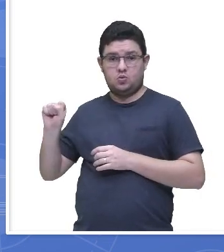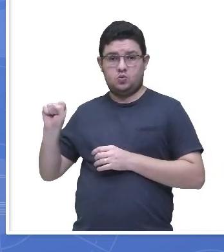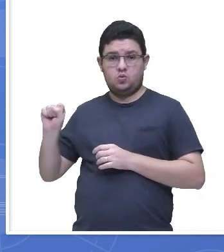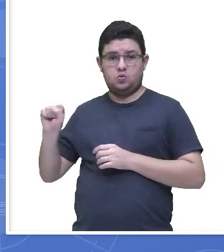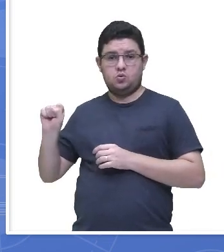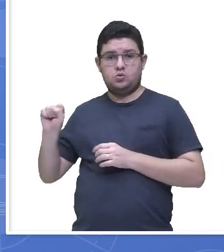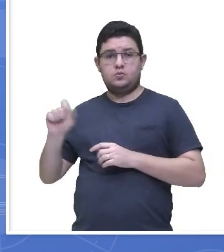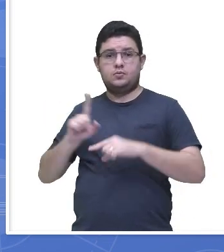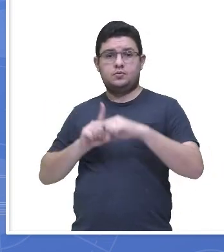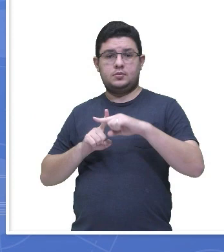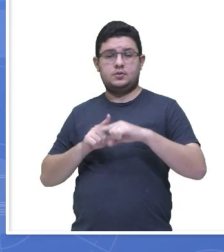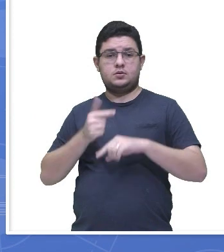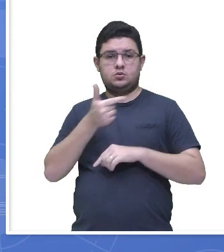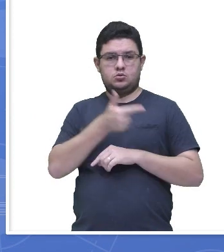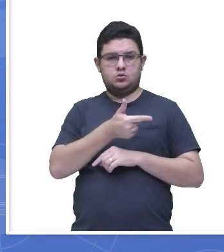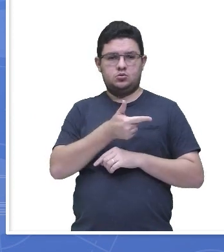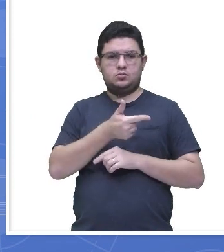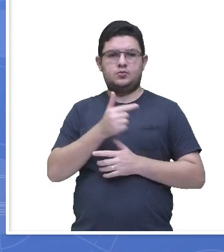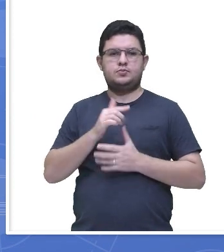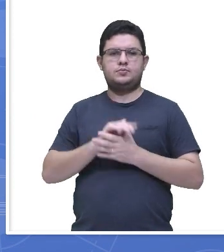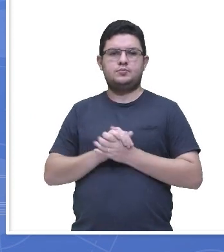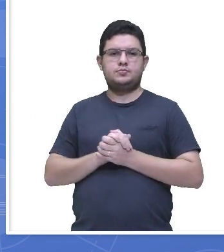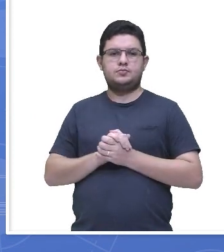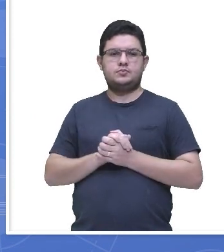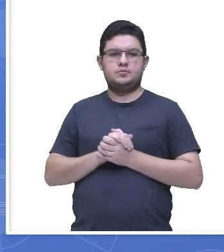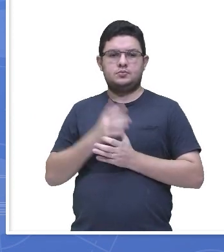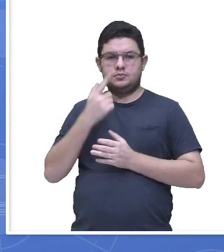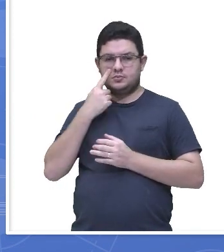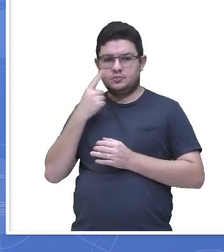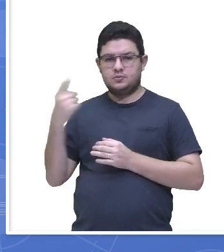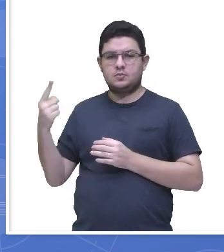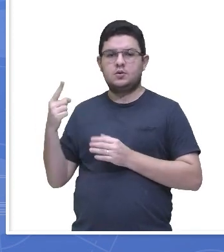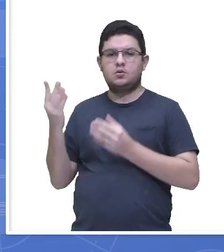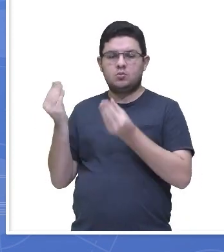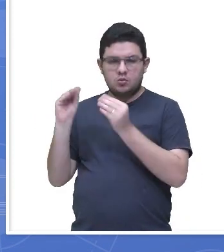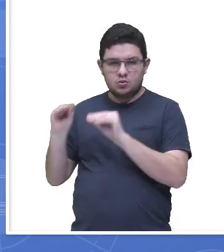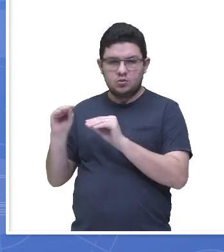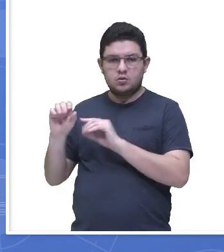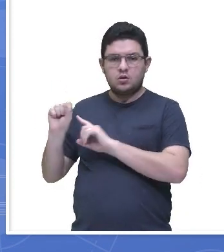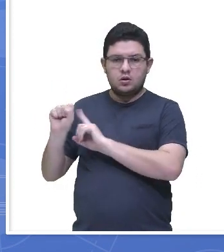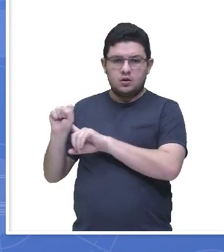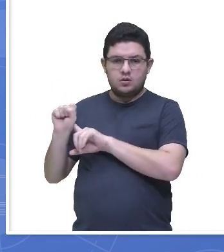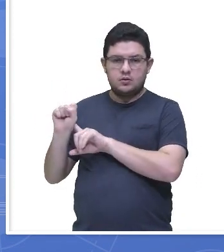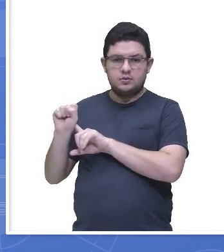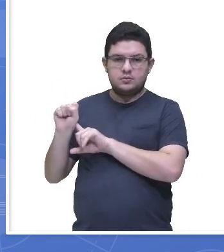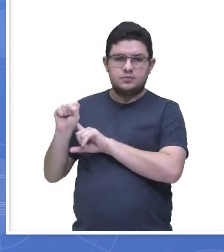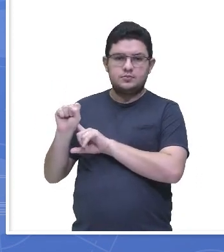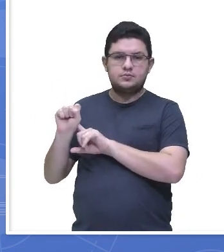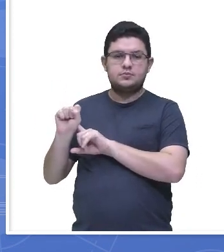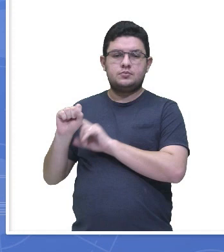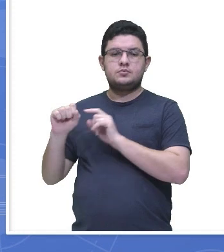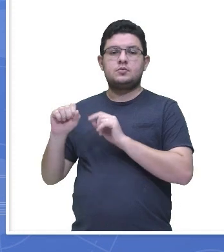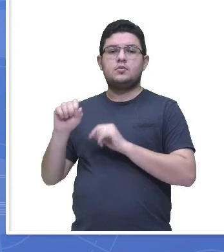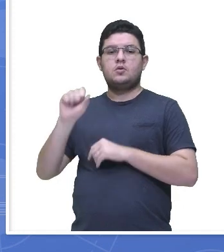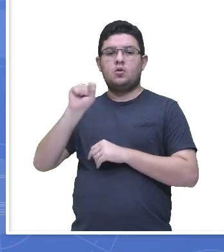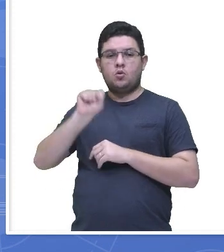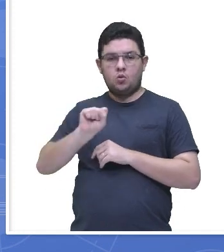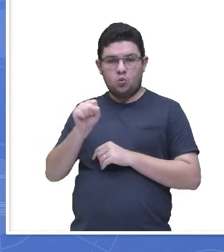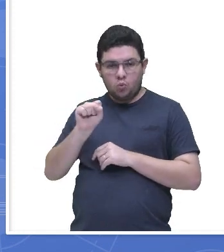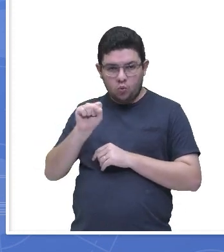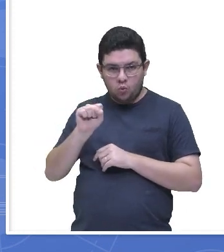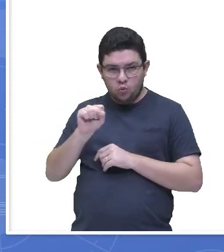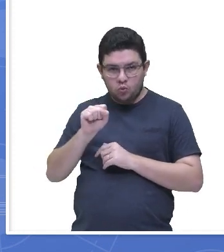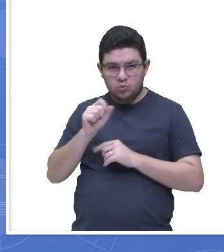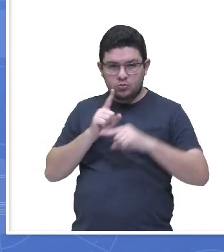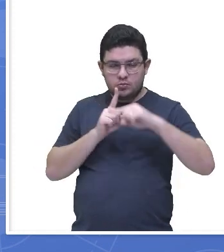2, eu escrevo então a função horária da posição. S é igual a 8